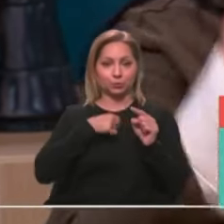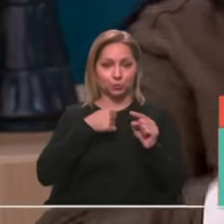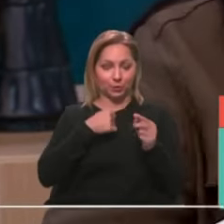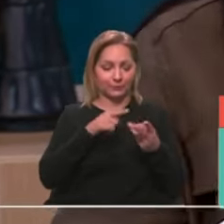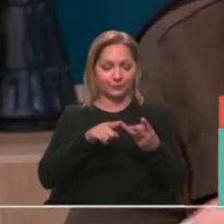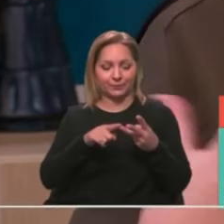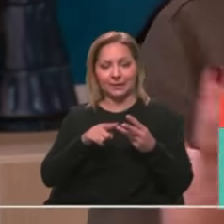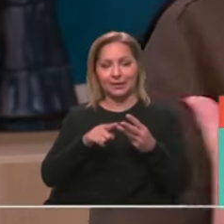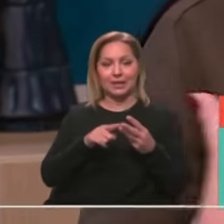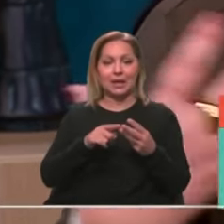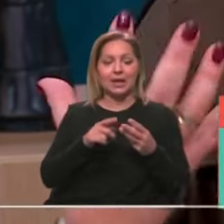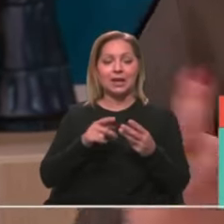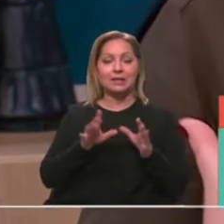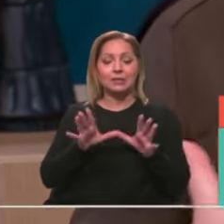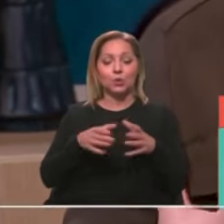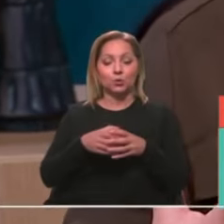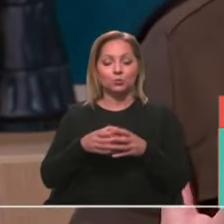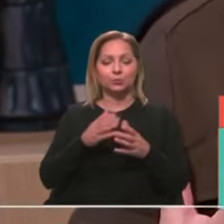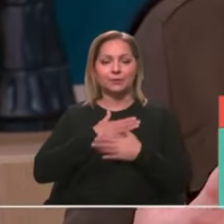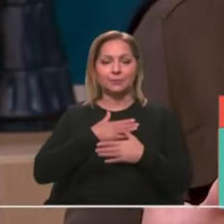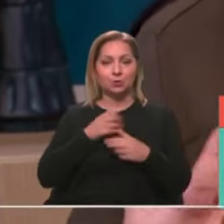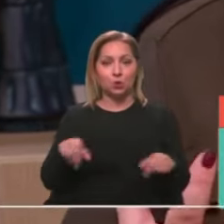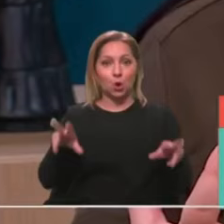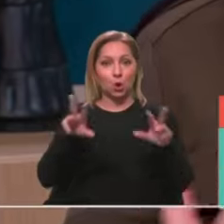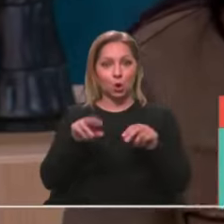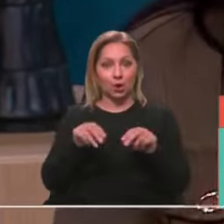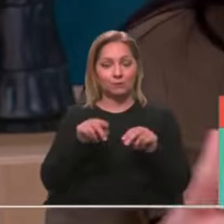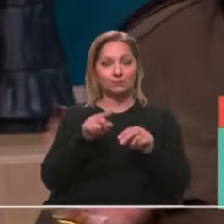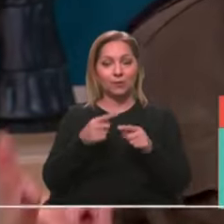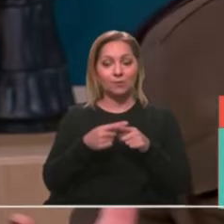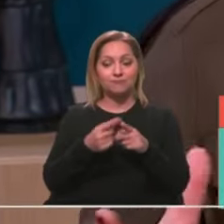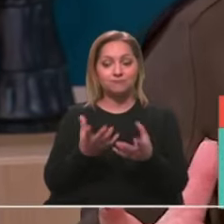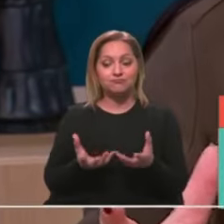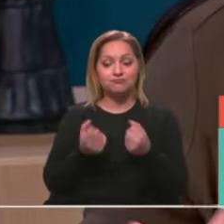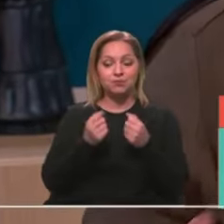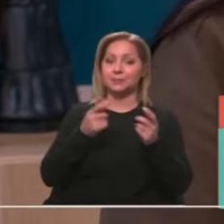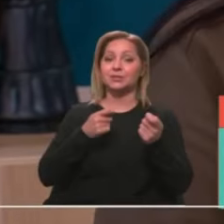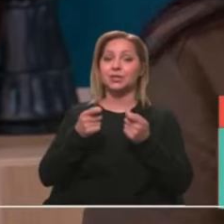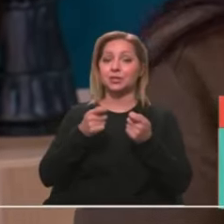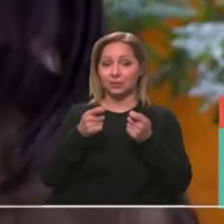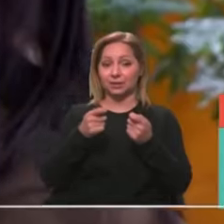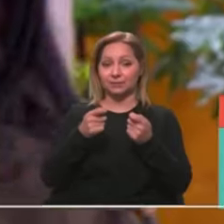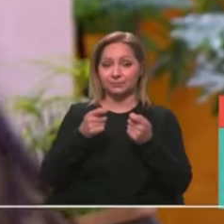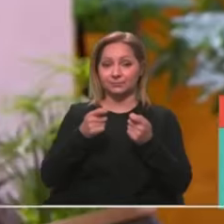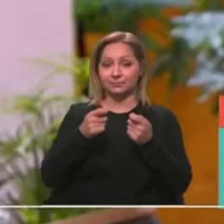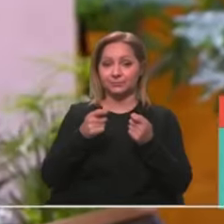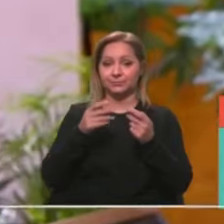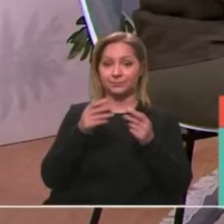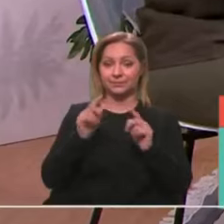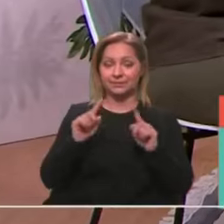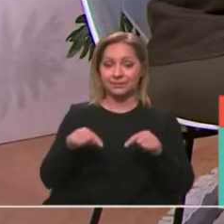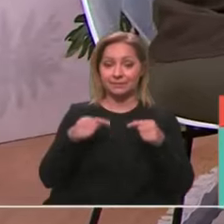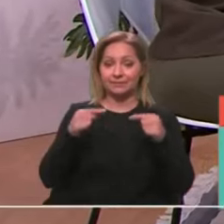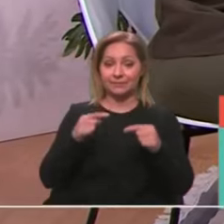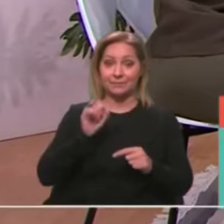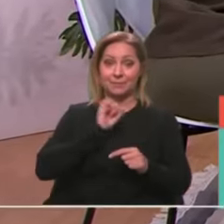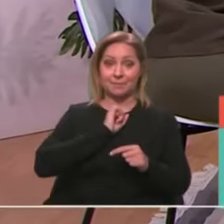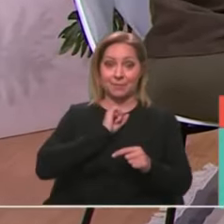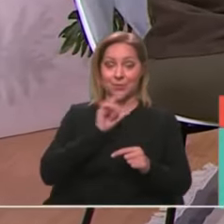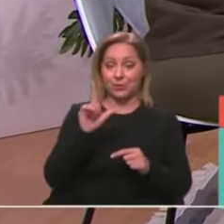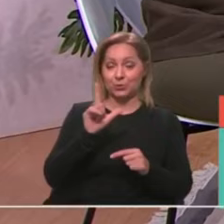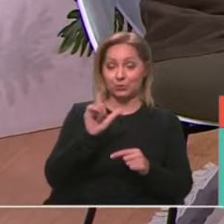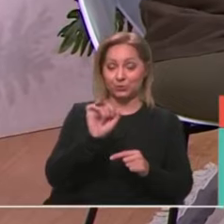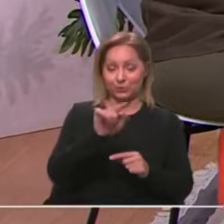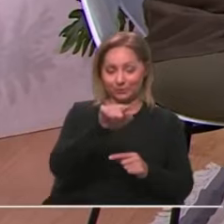Novos círculos de amigos vão estar muito magnéticos, ou seja, eles vão atrair tudo o que é oportunidades. Agora vamos ao meu. Oh, Júlio!